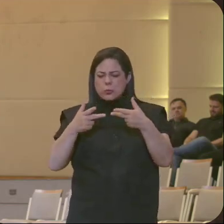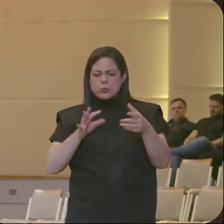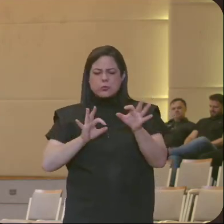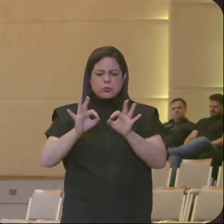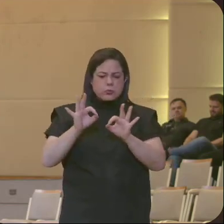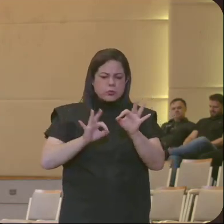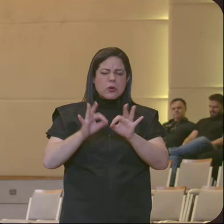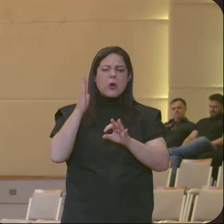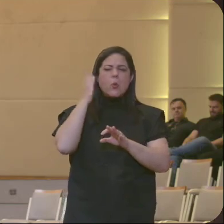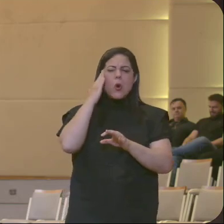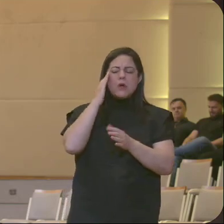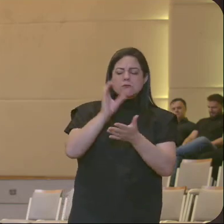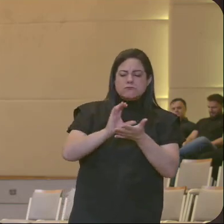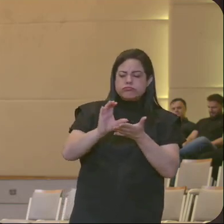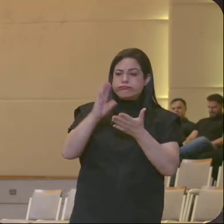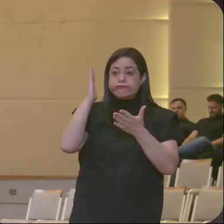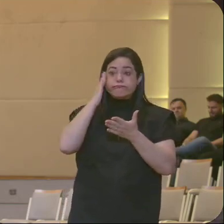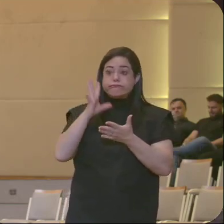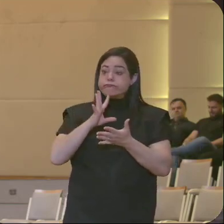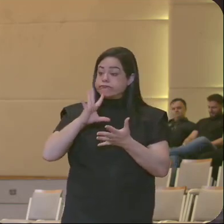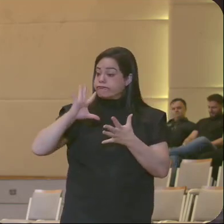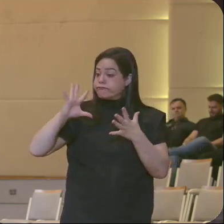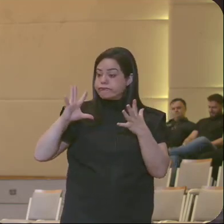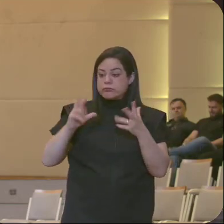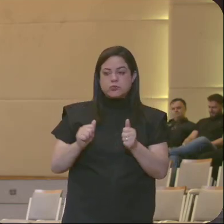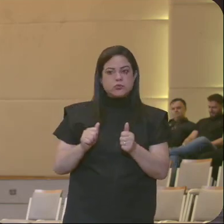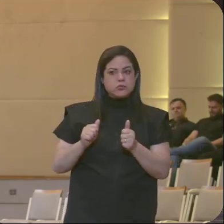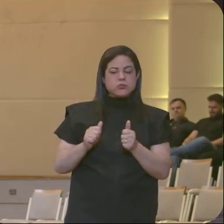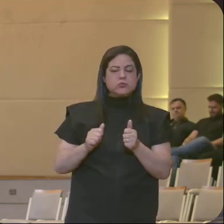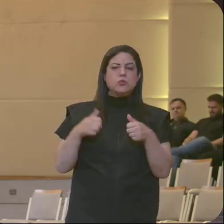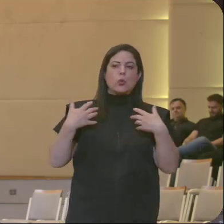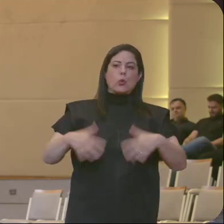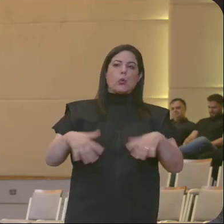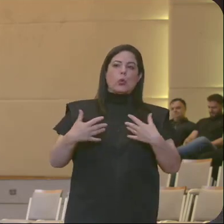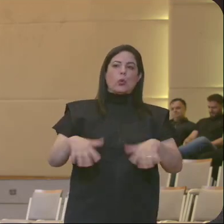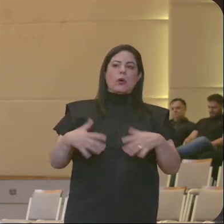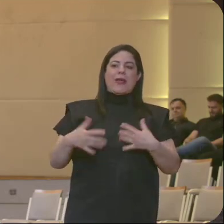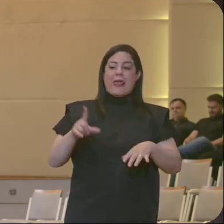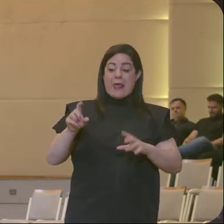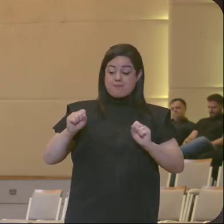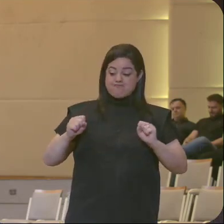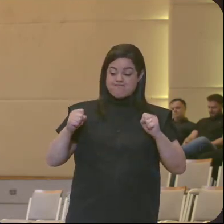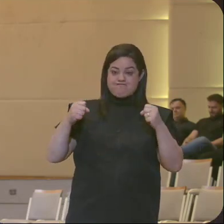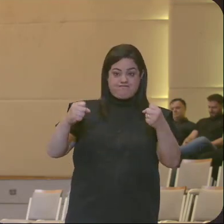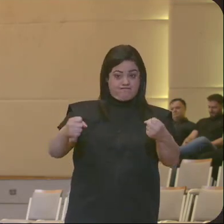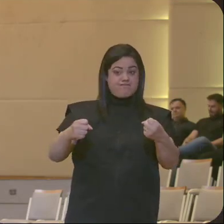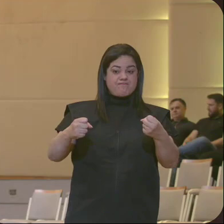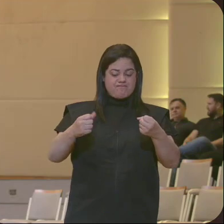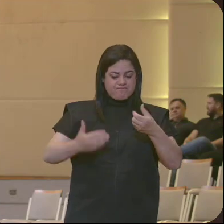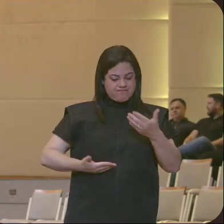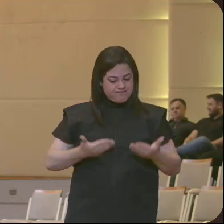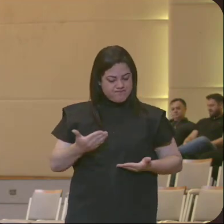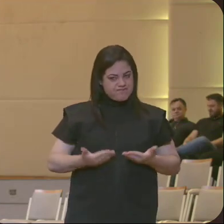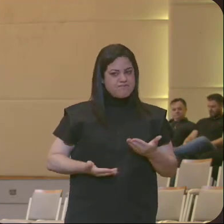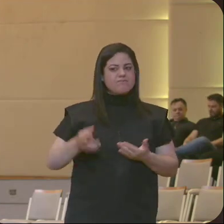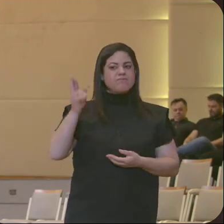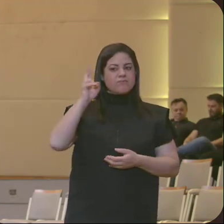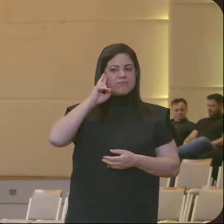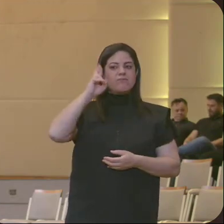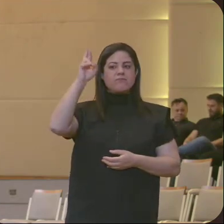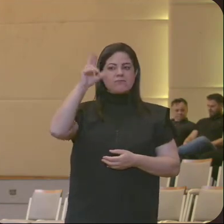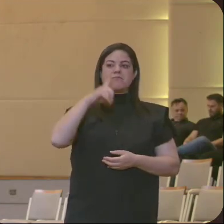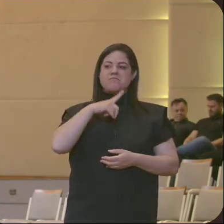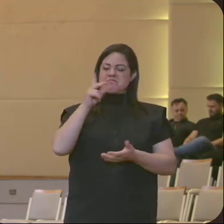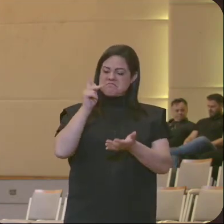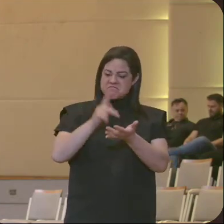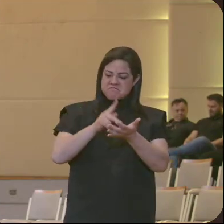ela sabe quanto vai custar, ela sabe de tudo, sabe de tudo. Aquela pessoa disposta a servir ao Senhor, a colocar